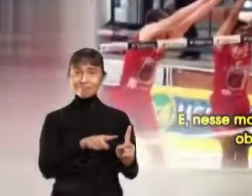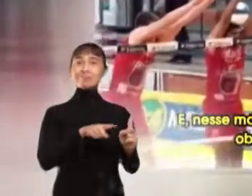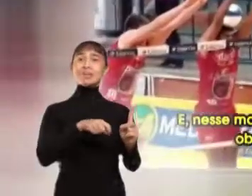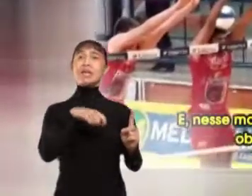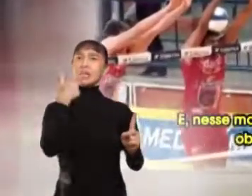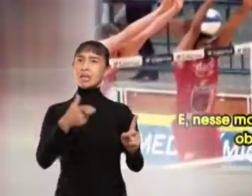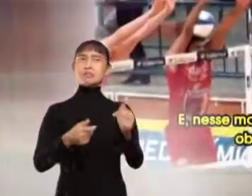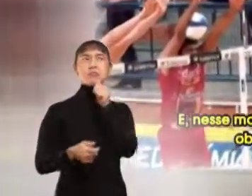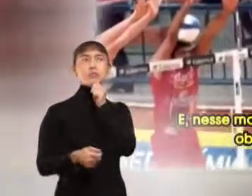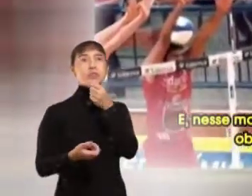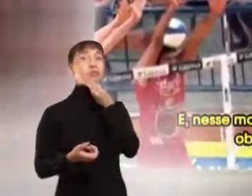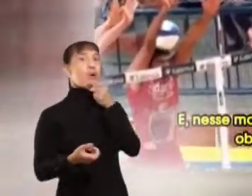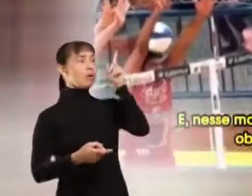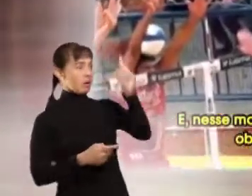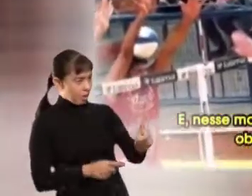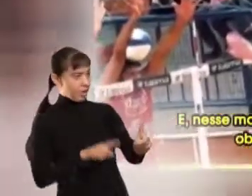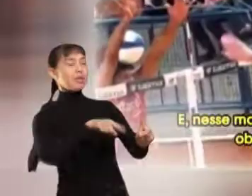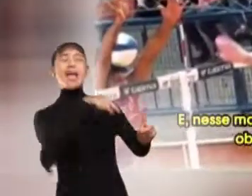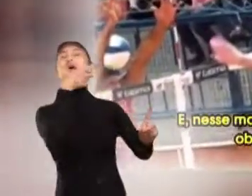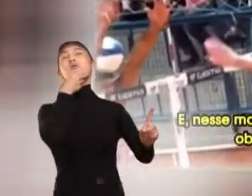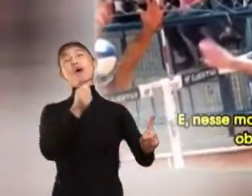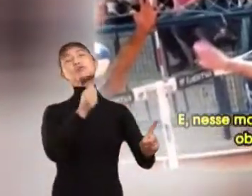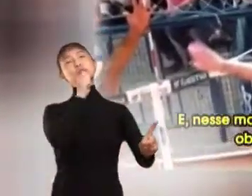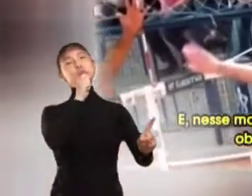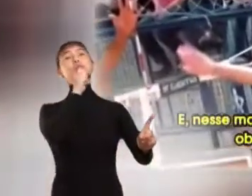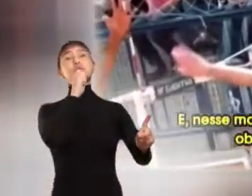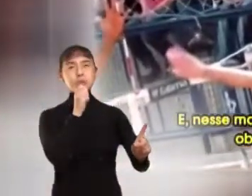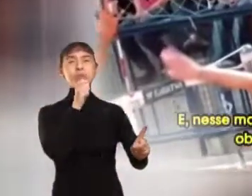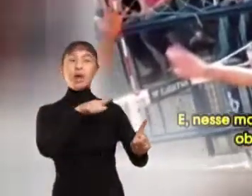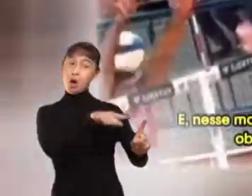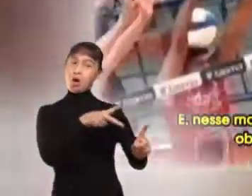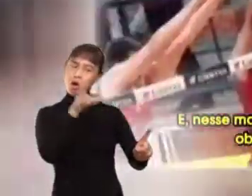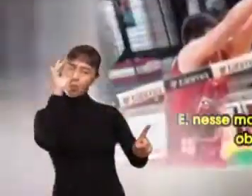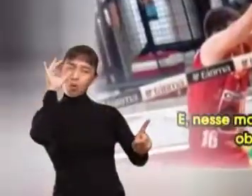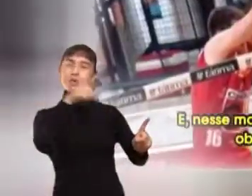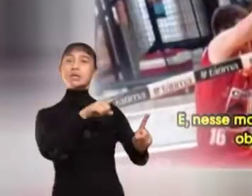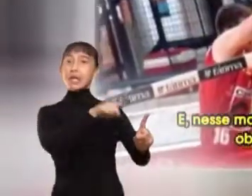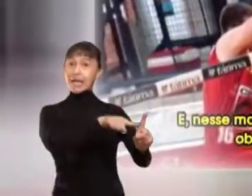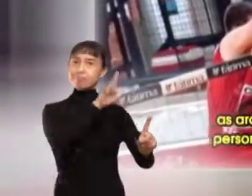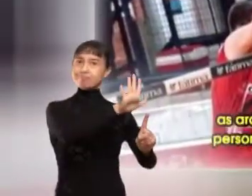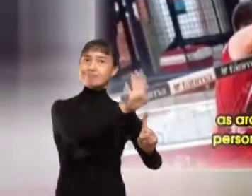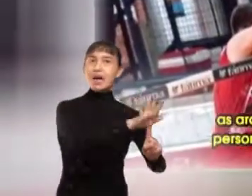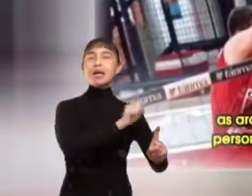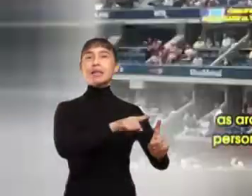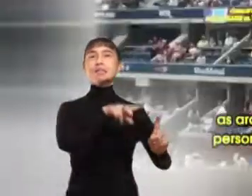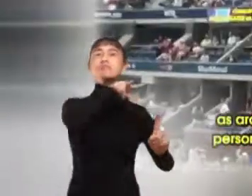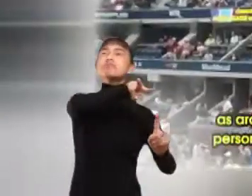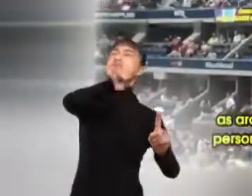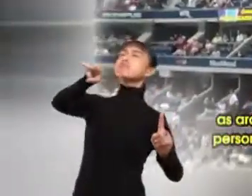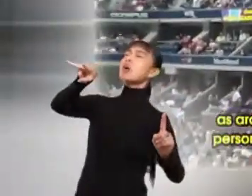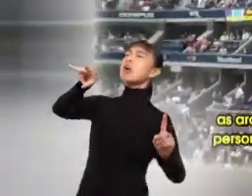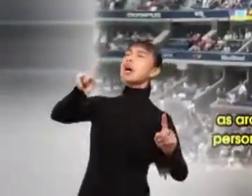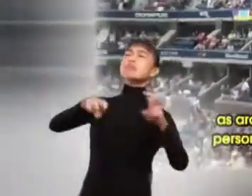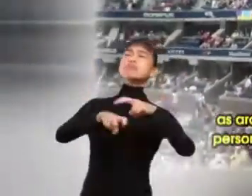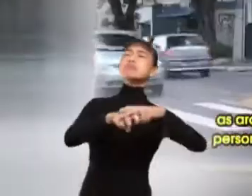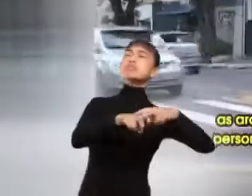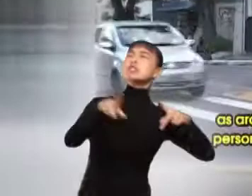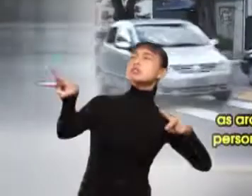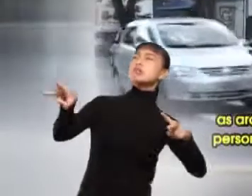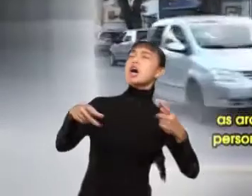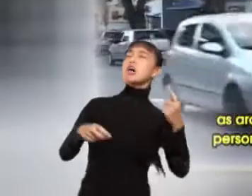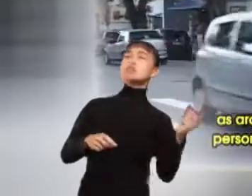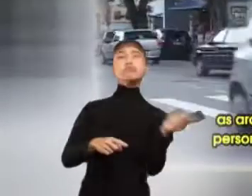E nesse momento, o referencial é o juiz, observando os atletas, as arquibancadas, ou o